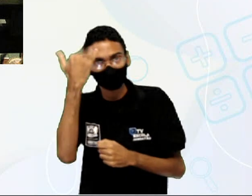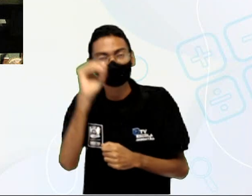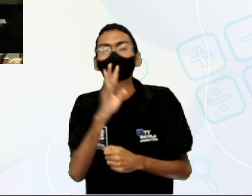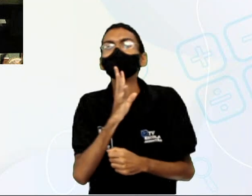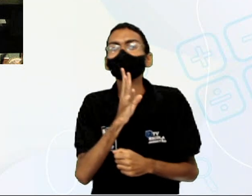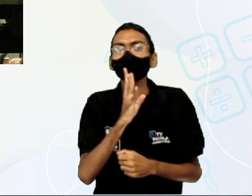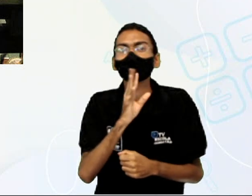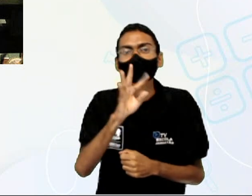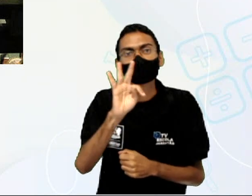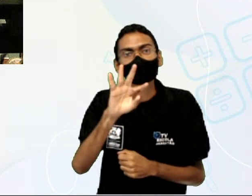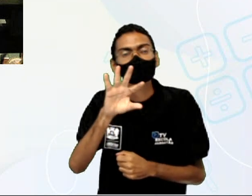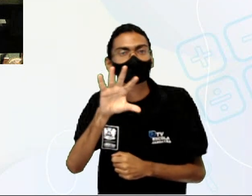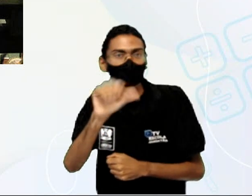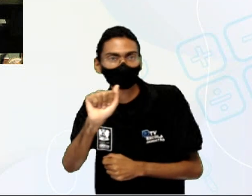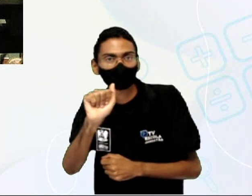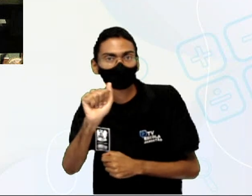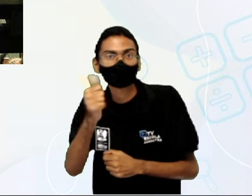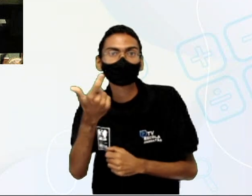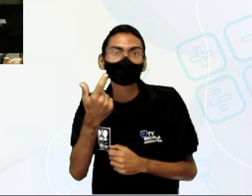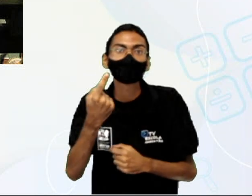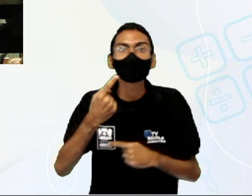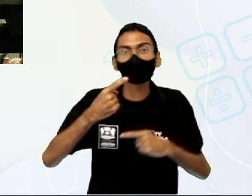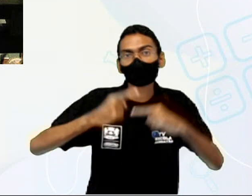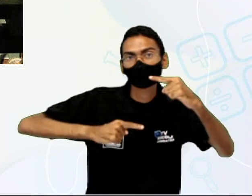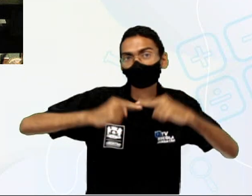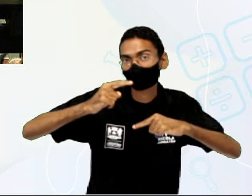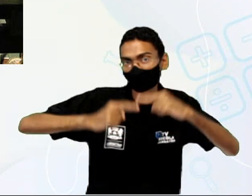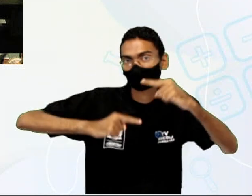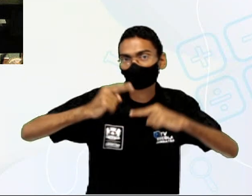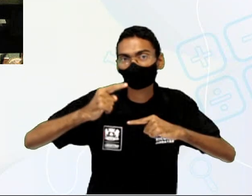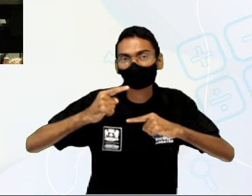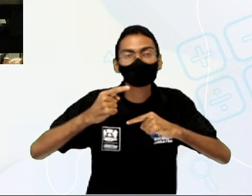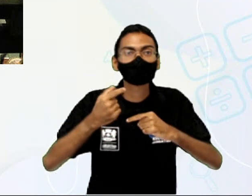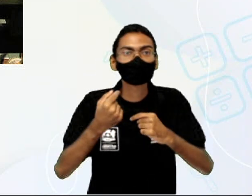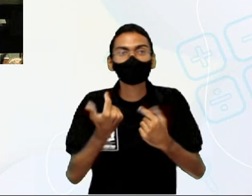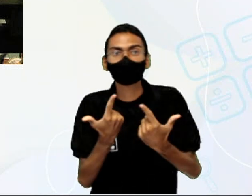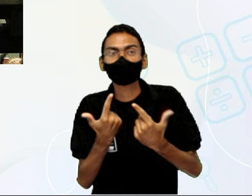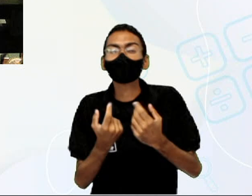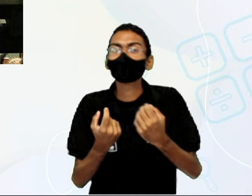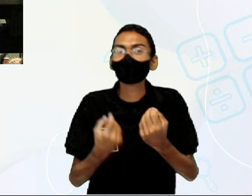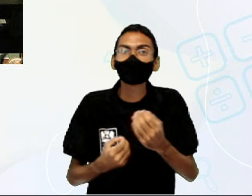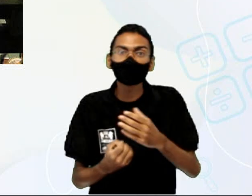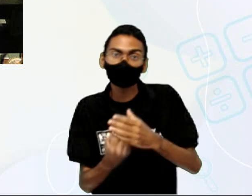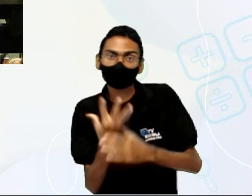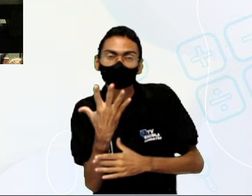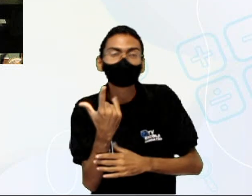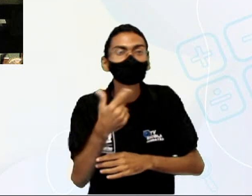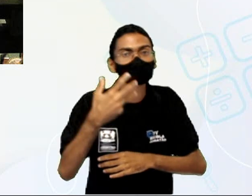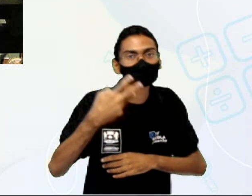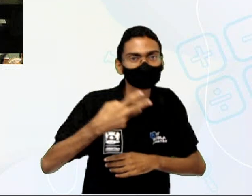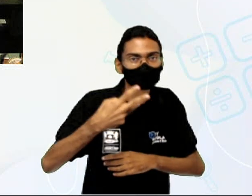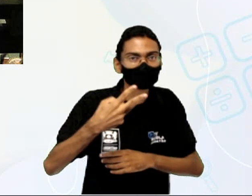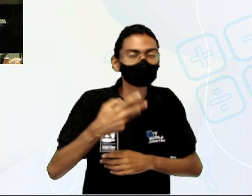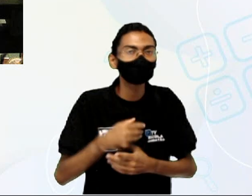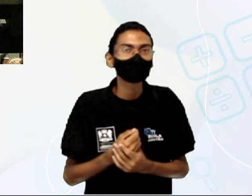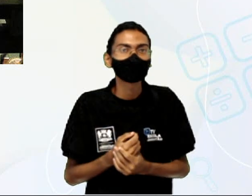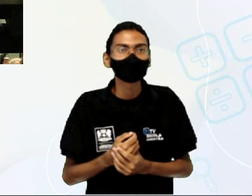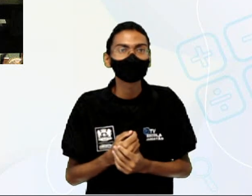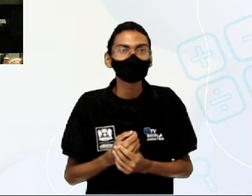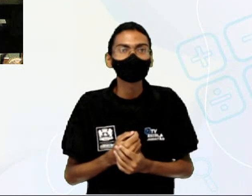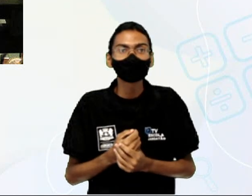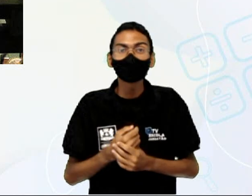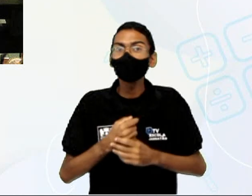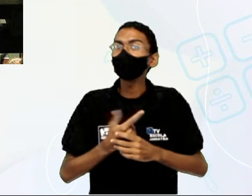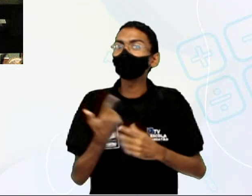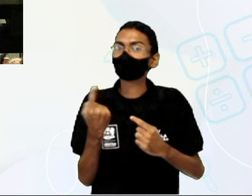é um instrumento para a produção de tecidos. Esse tear jacquard teve